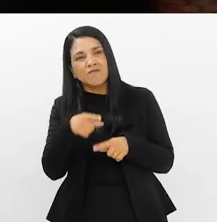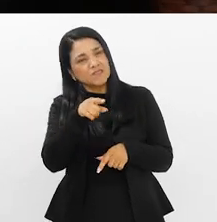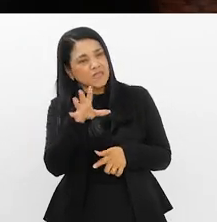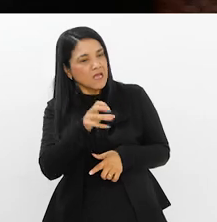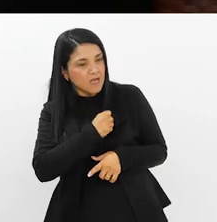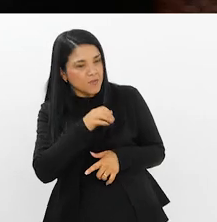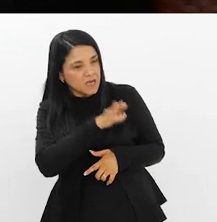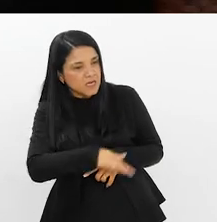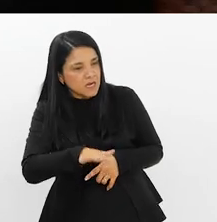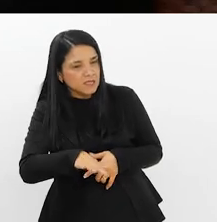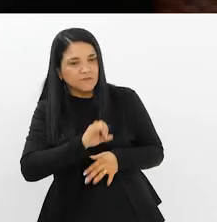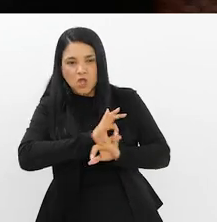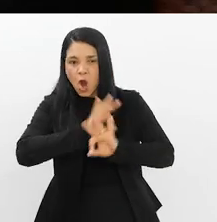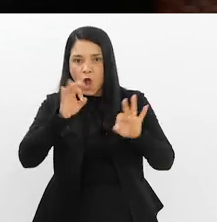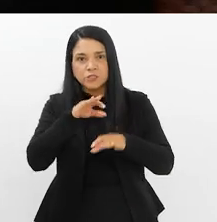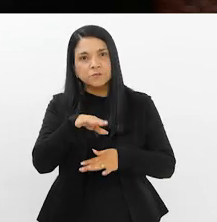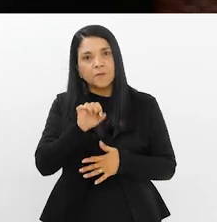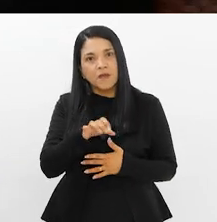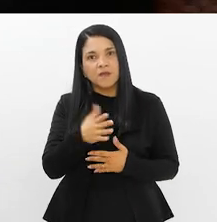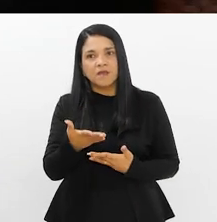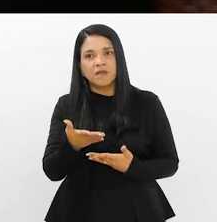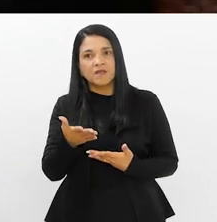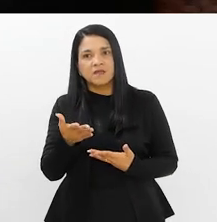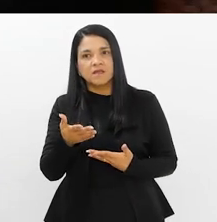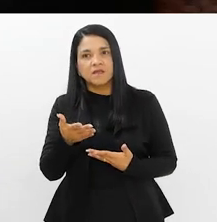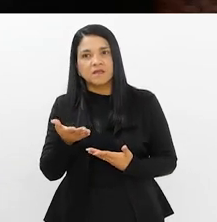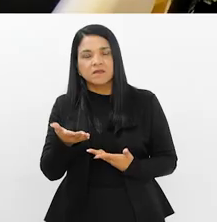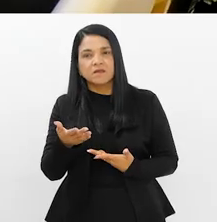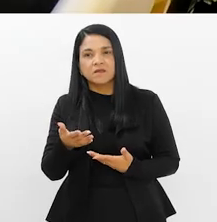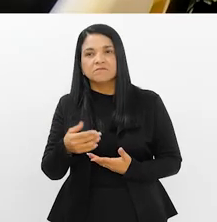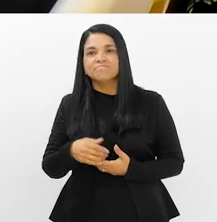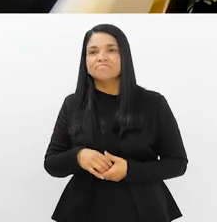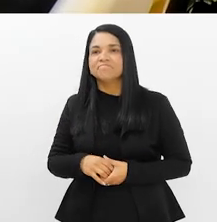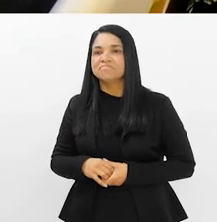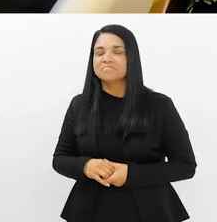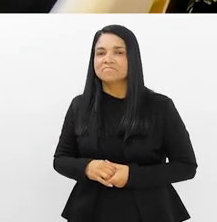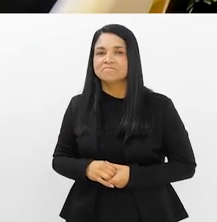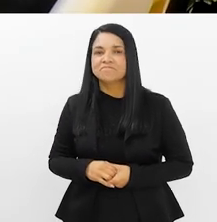você adora crianças, você vai ser uma ótima mãe.